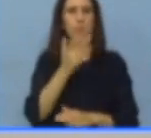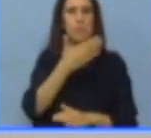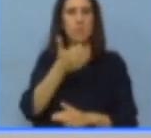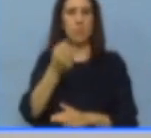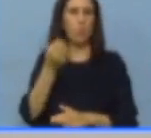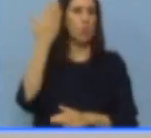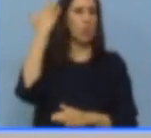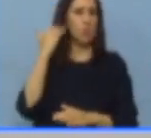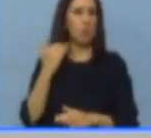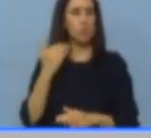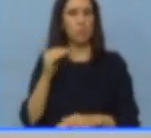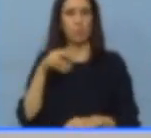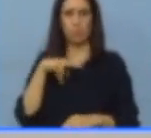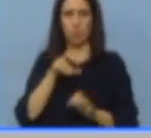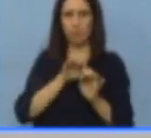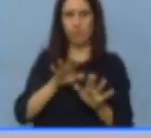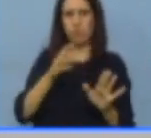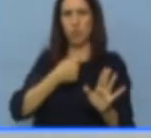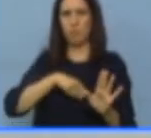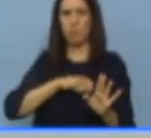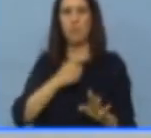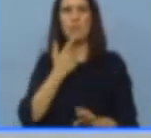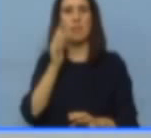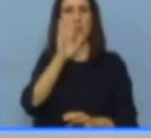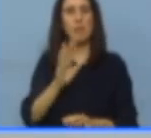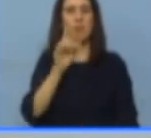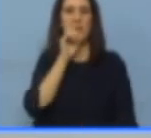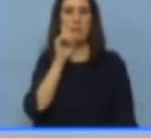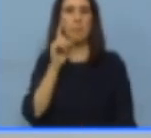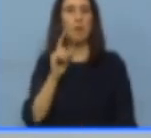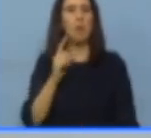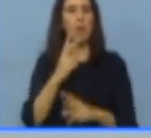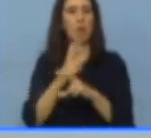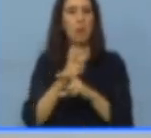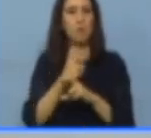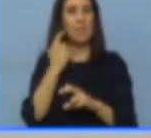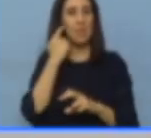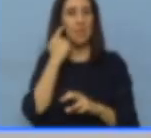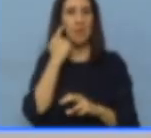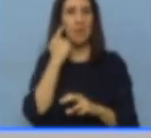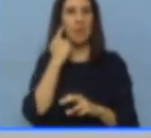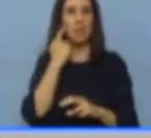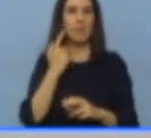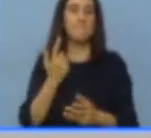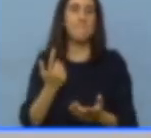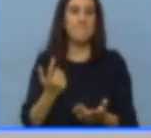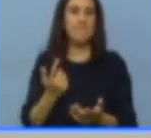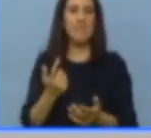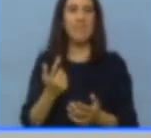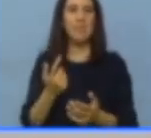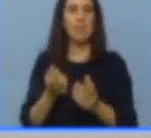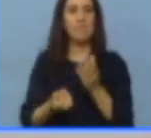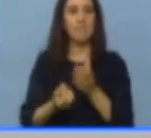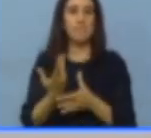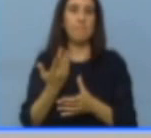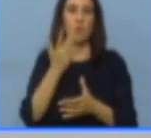depois espalhou-se a Portugal, a Espanha, a Inglaterra, a Alemanha, a Áustria, depois daqui... portanto, nascemos para a